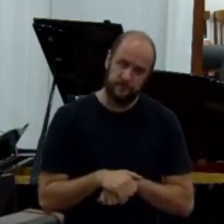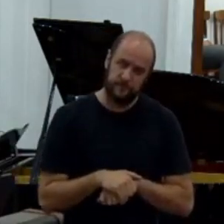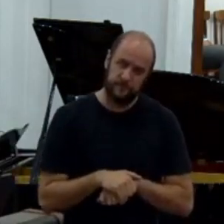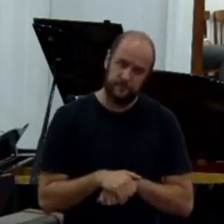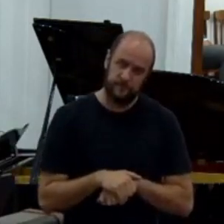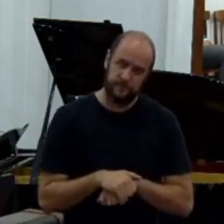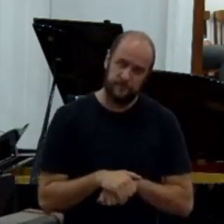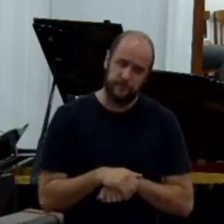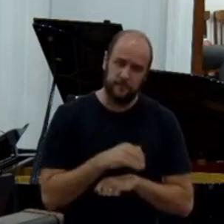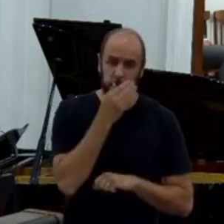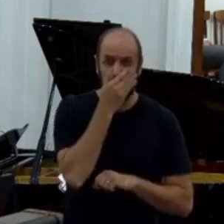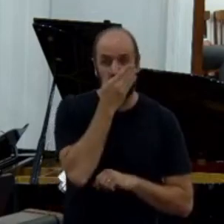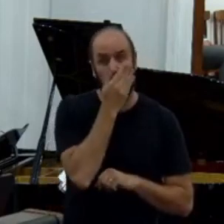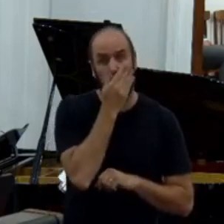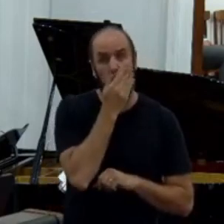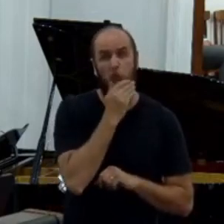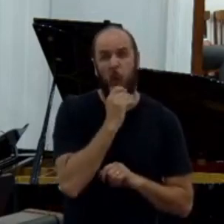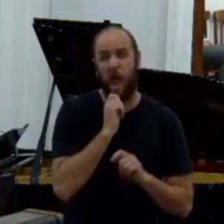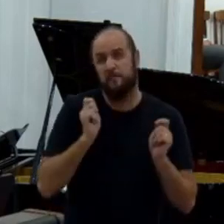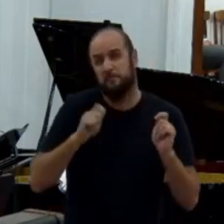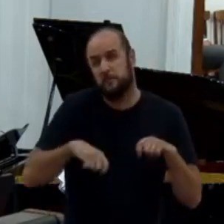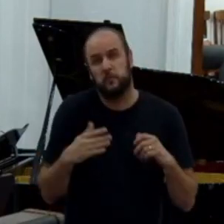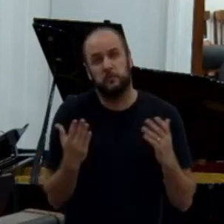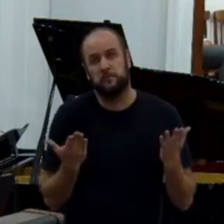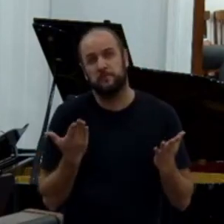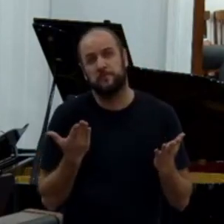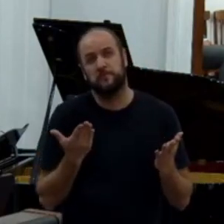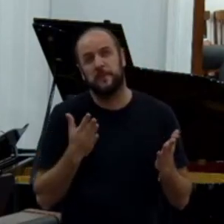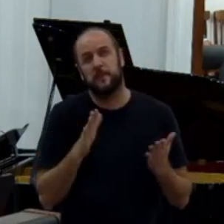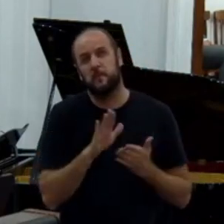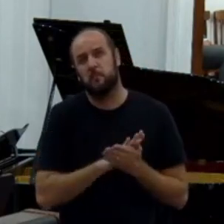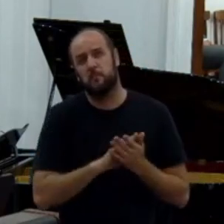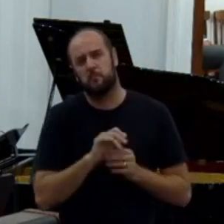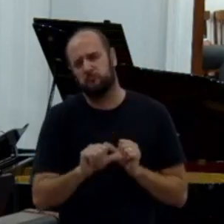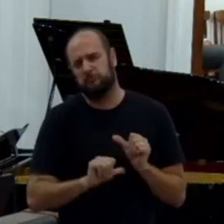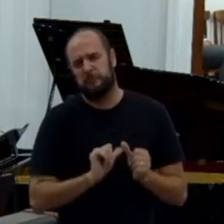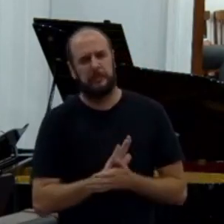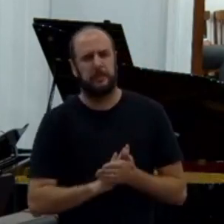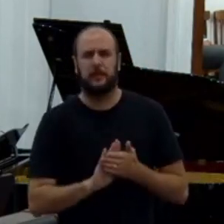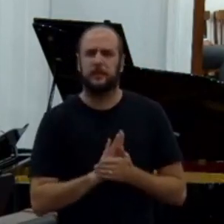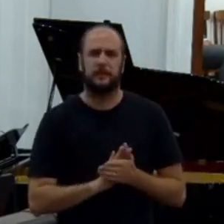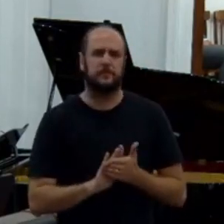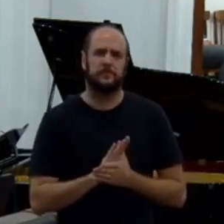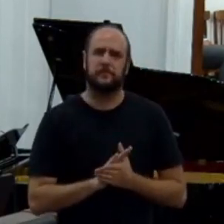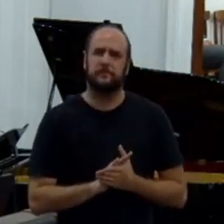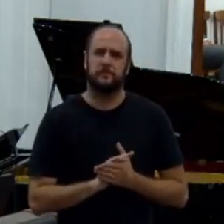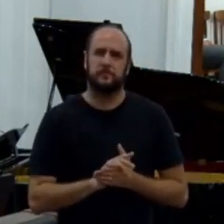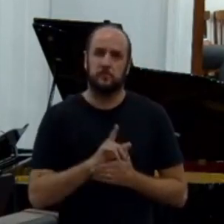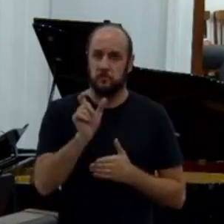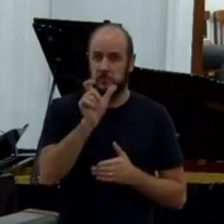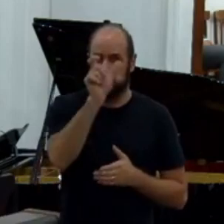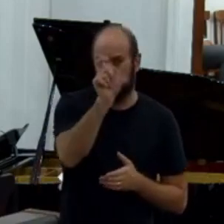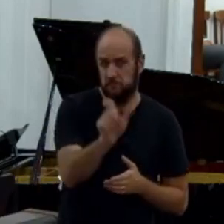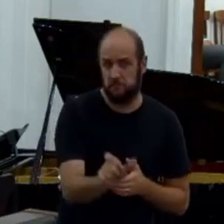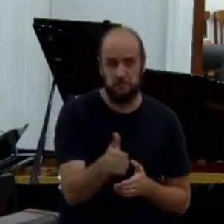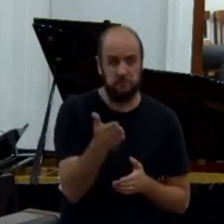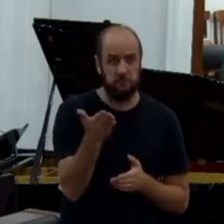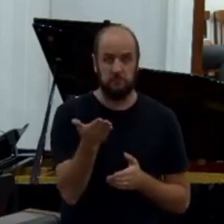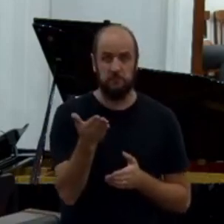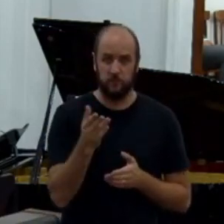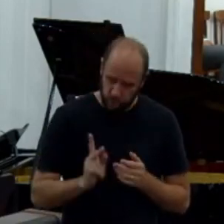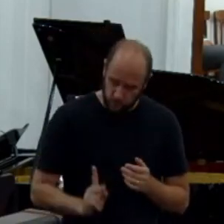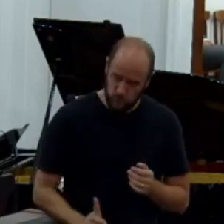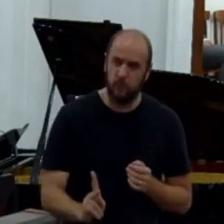e tenha talvez até a convicção de que nada pode mudar na sua vida. Você é assim mesmo e você